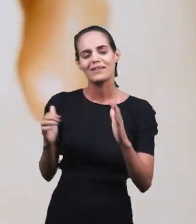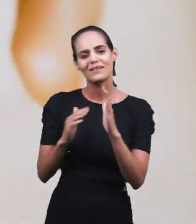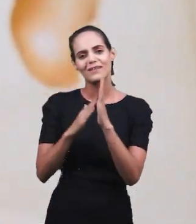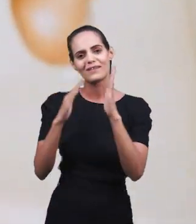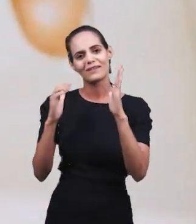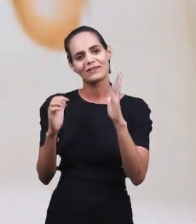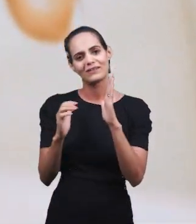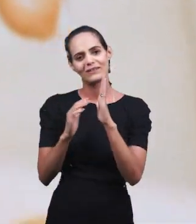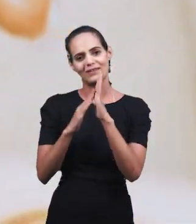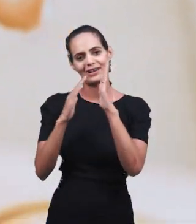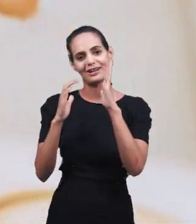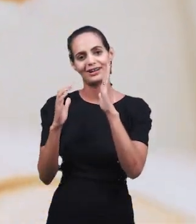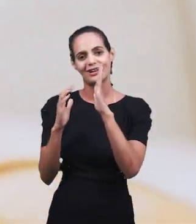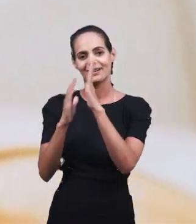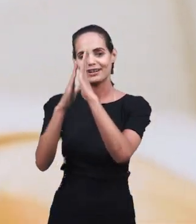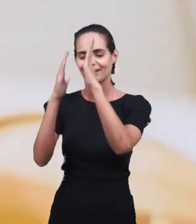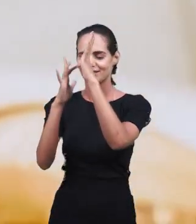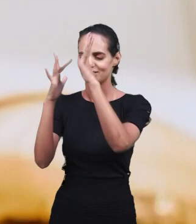louvar,